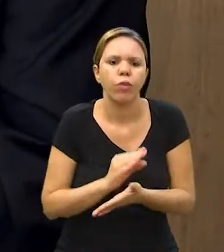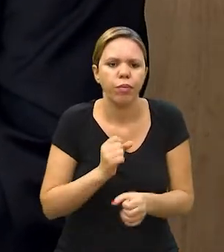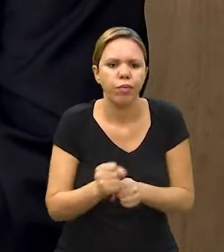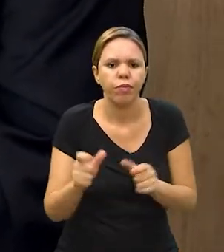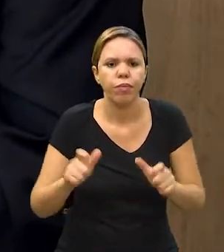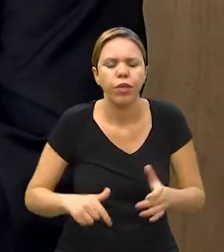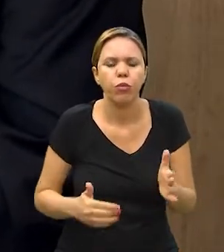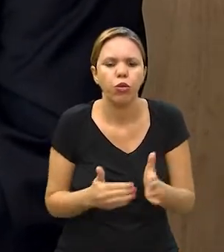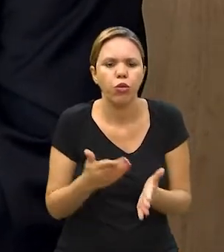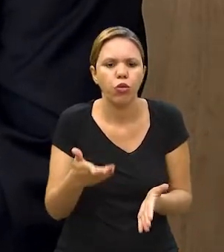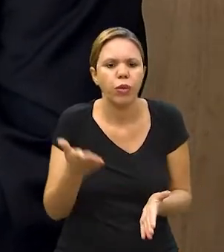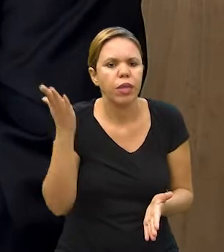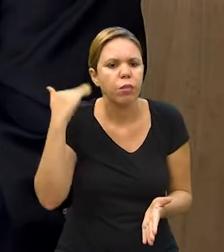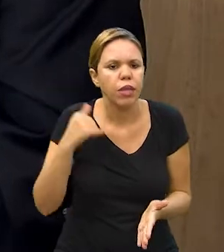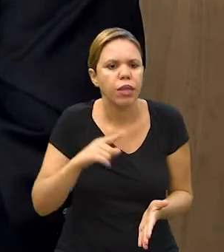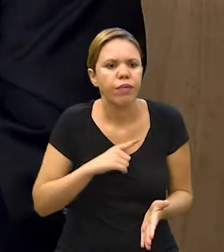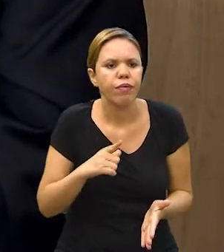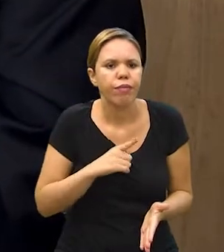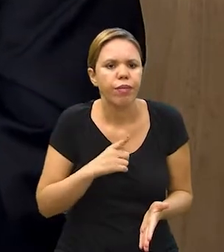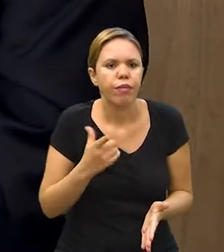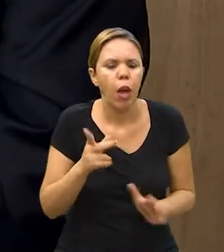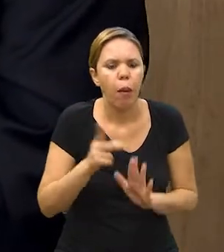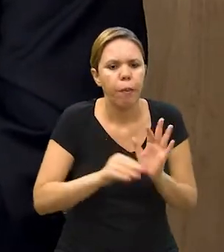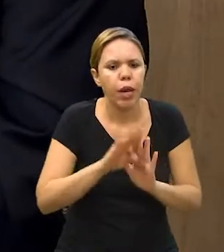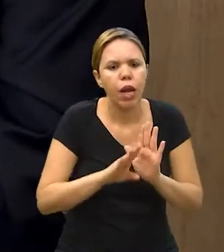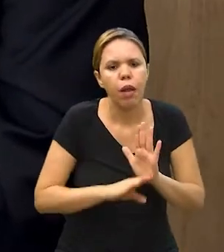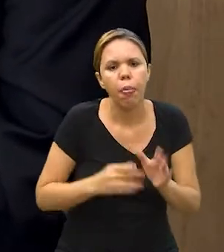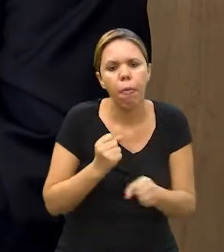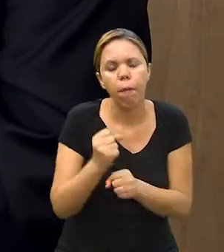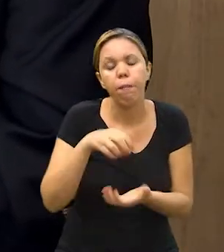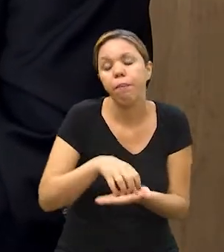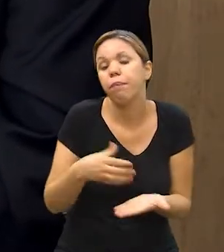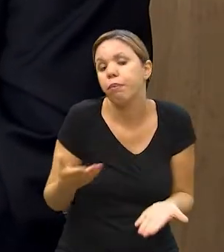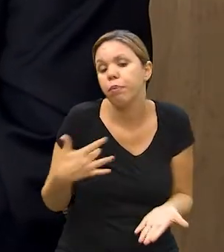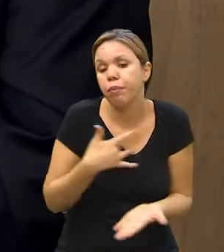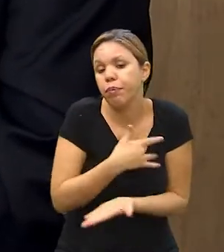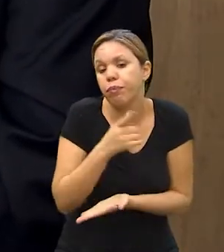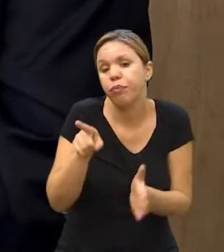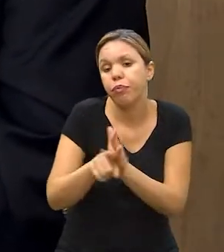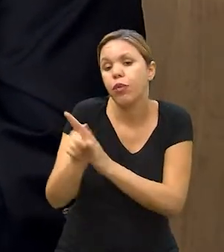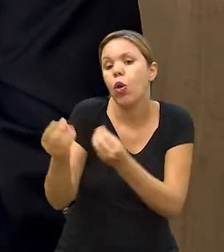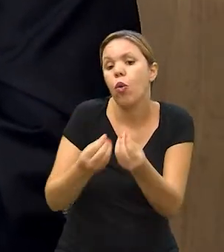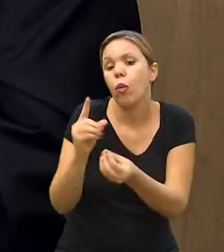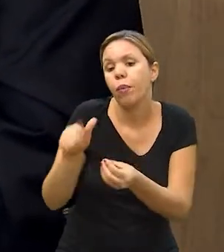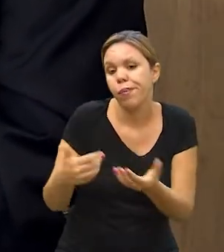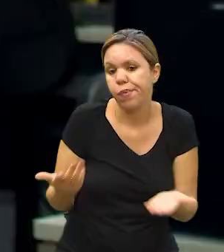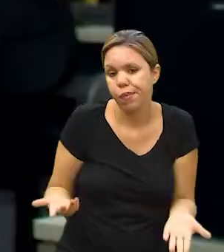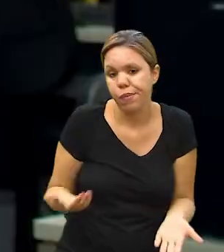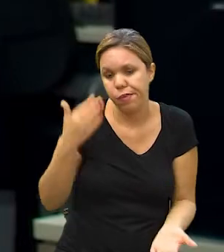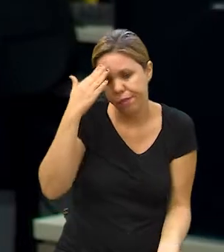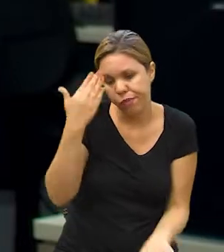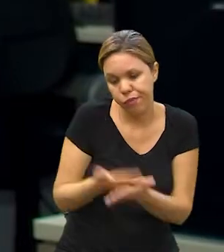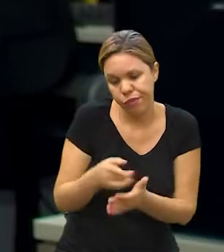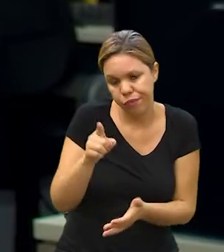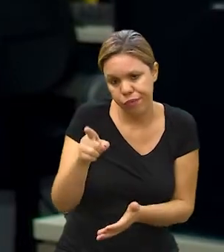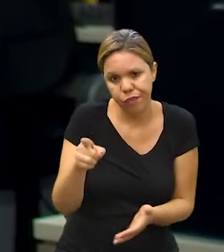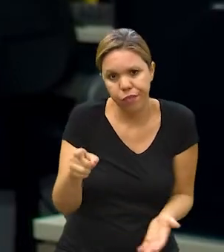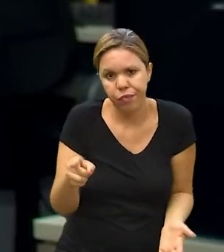por último, para saber se existe mesmo um plano para a construção. Eu pergunto para o senhor, como que está esse... Olha, acredite se